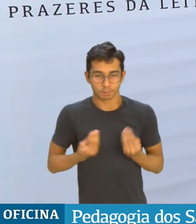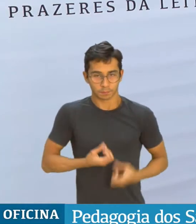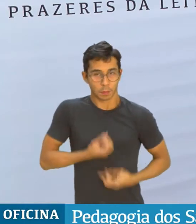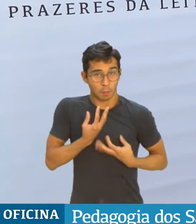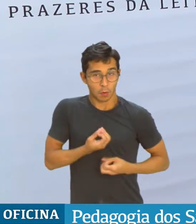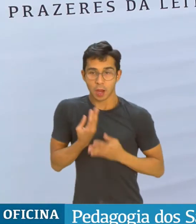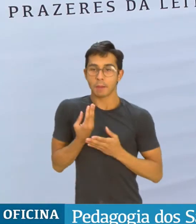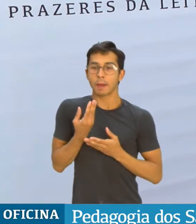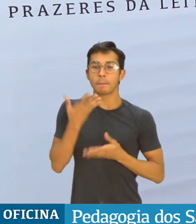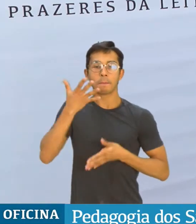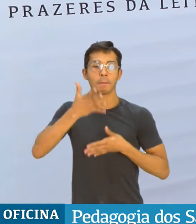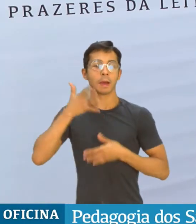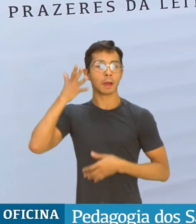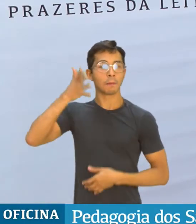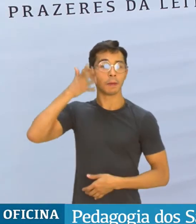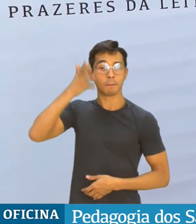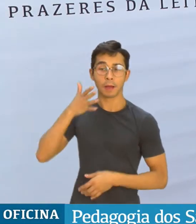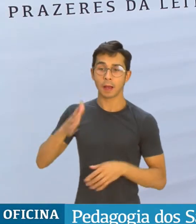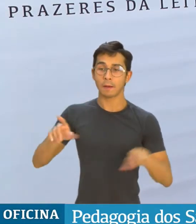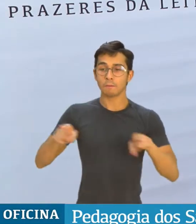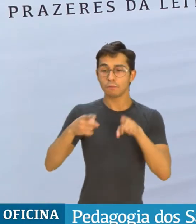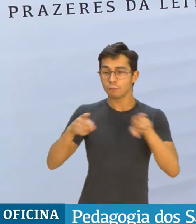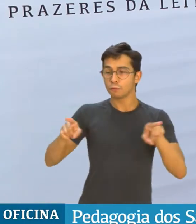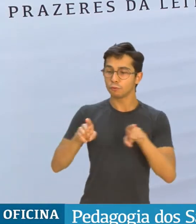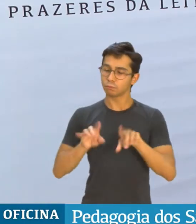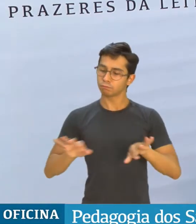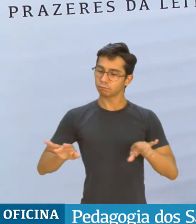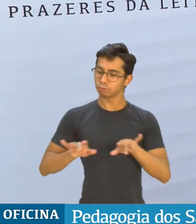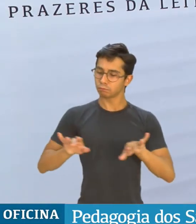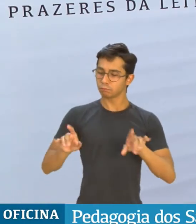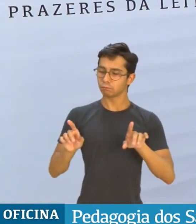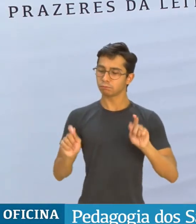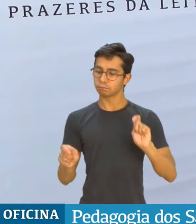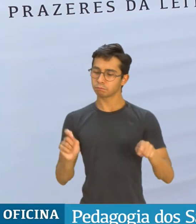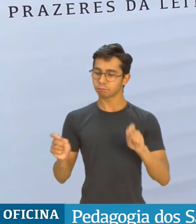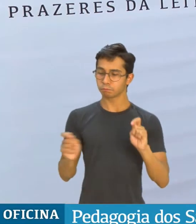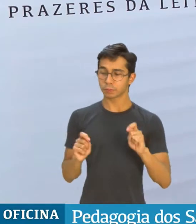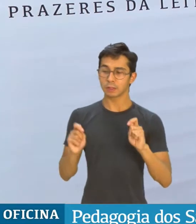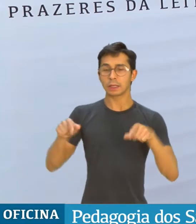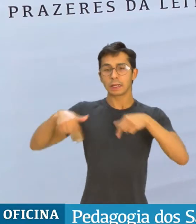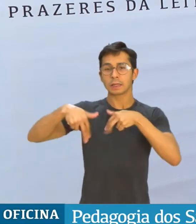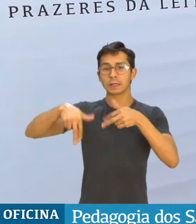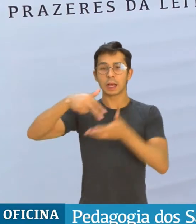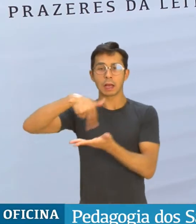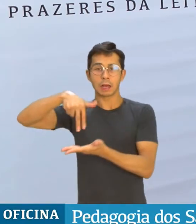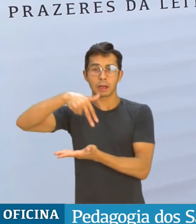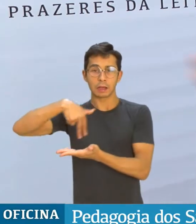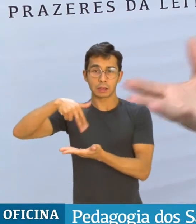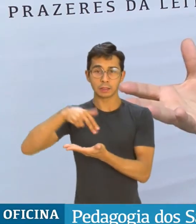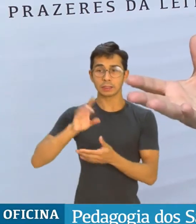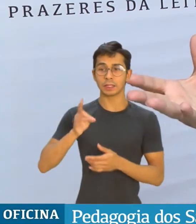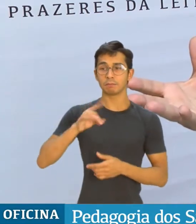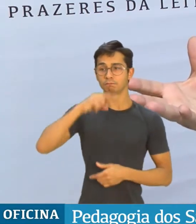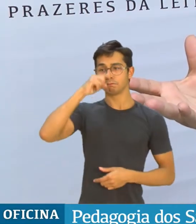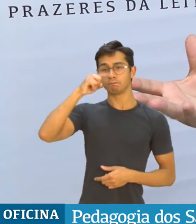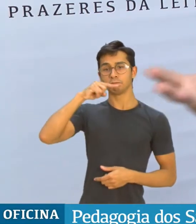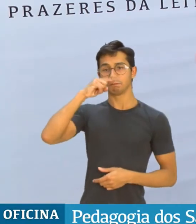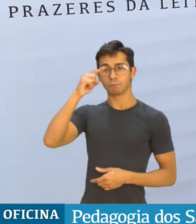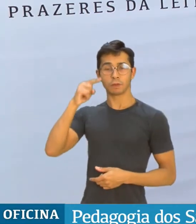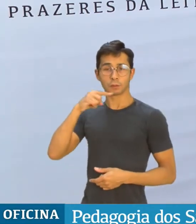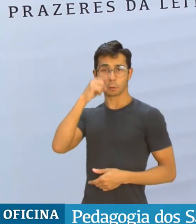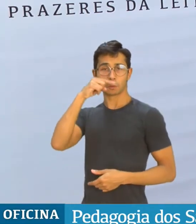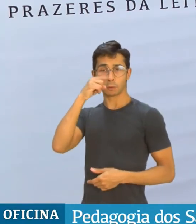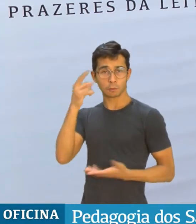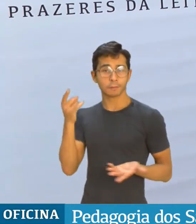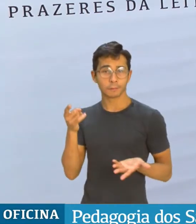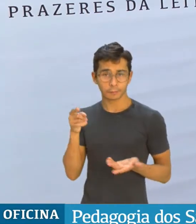apresentações de dança, de música, e sempre com muita pompa, muita solenidade, né? Muita frescura, a